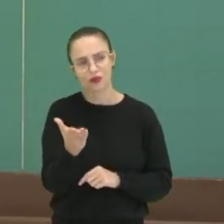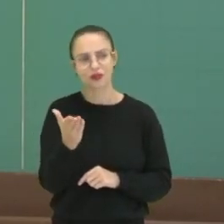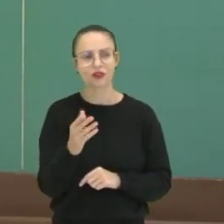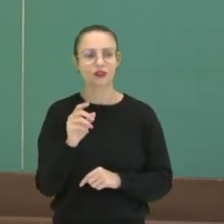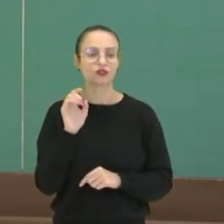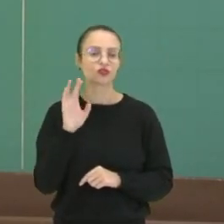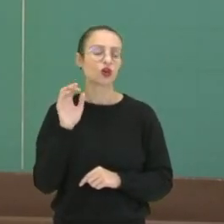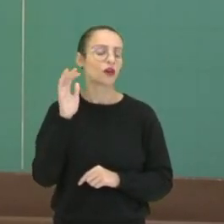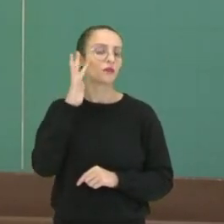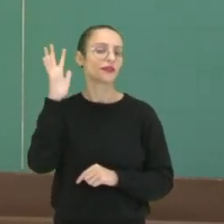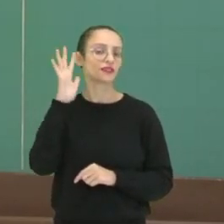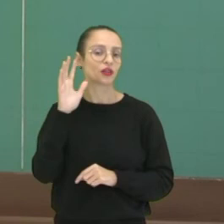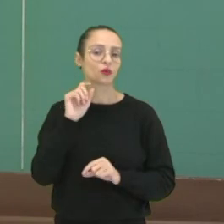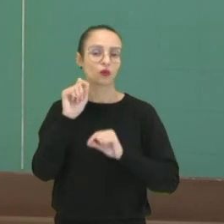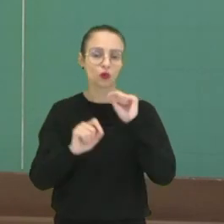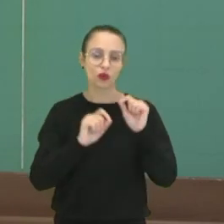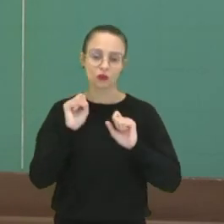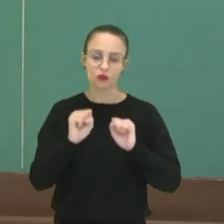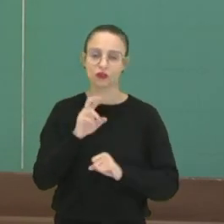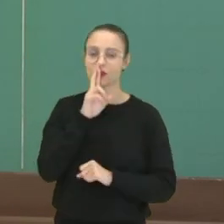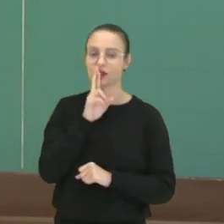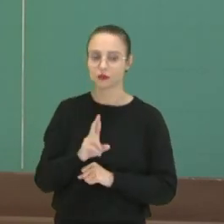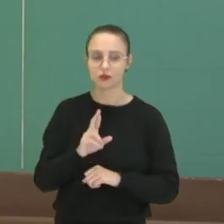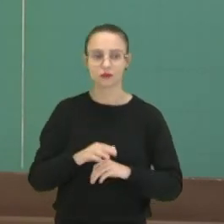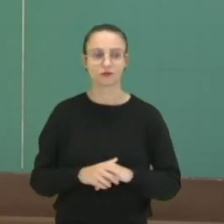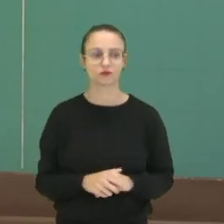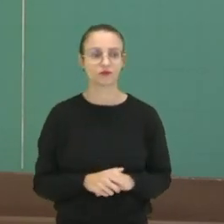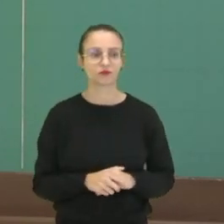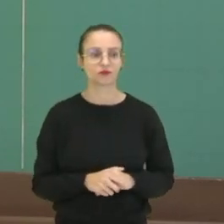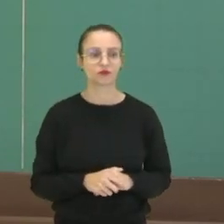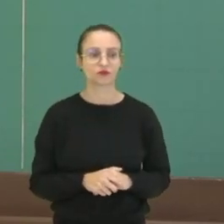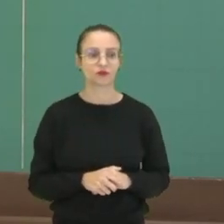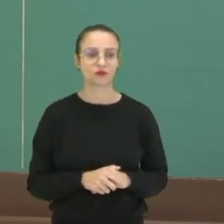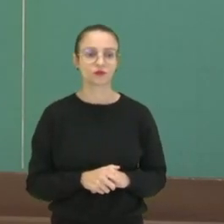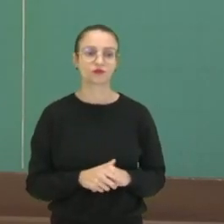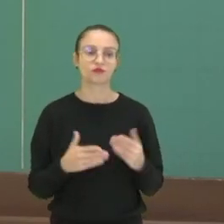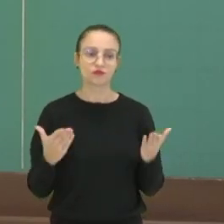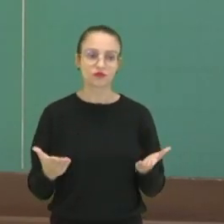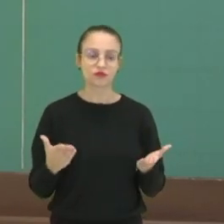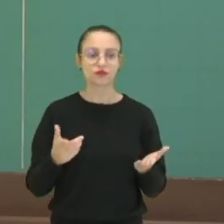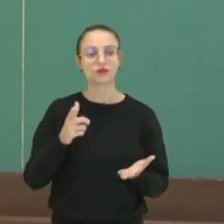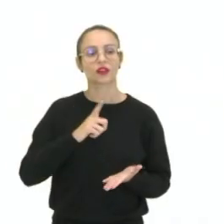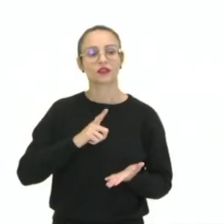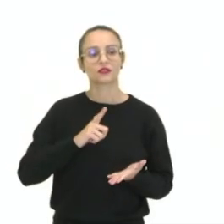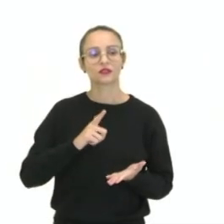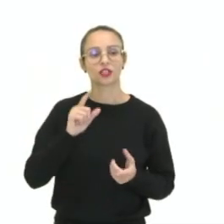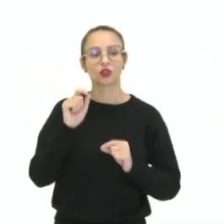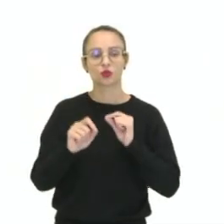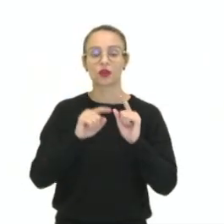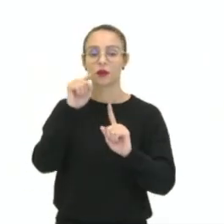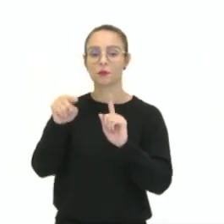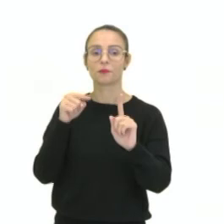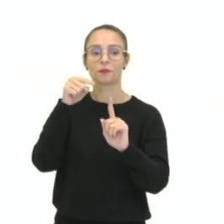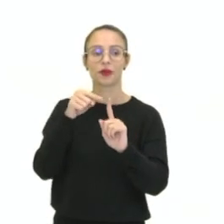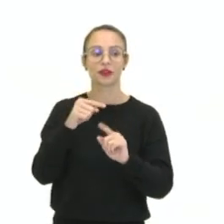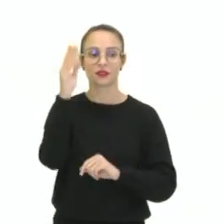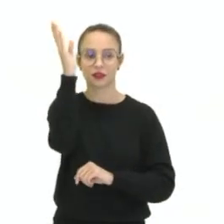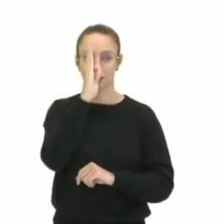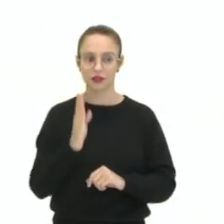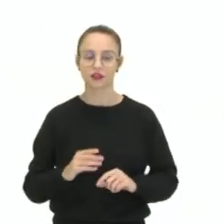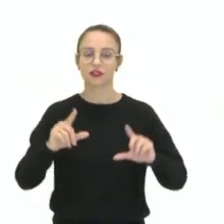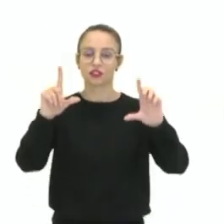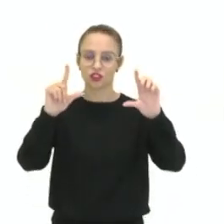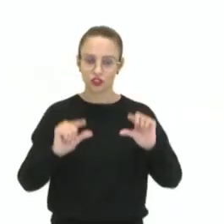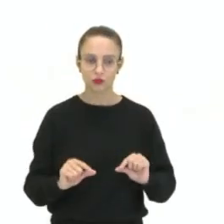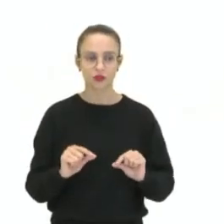só ilustrar o que nós poderíamos colocar na nossa resposta. E aí nós dizemos que existem metas brasileiras, né, para reduzir